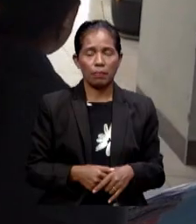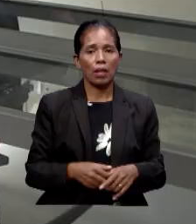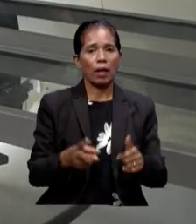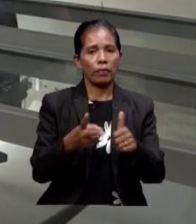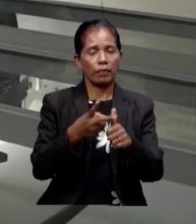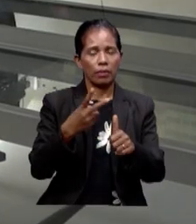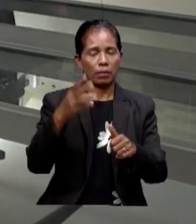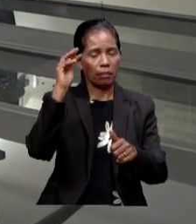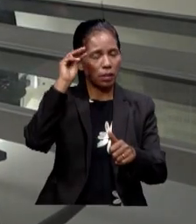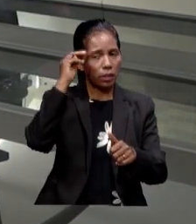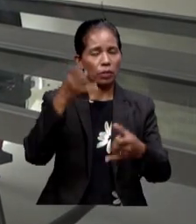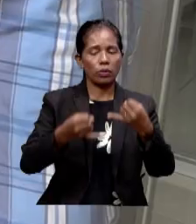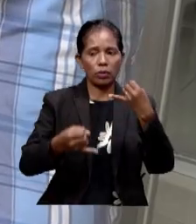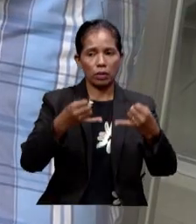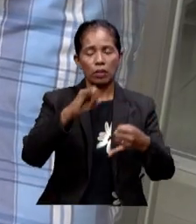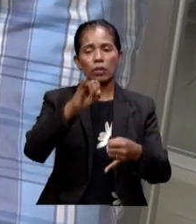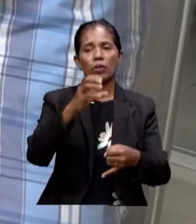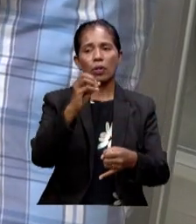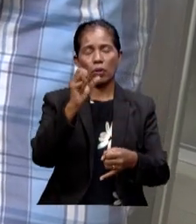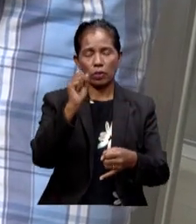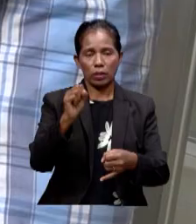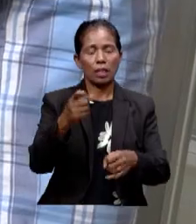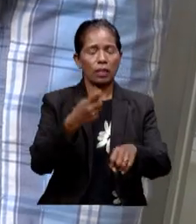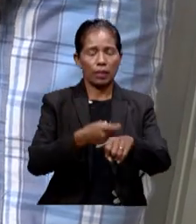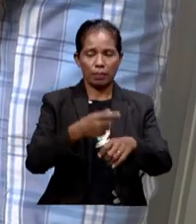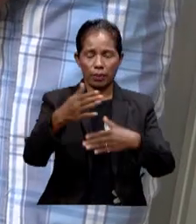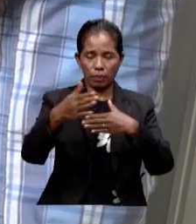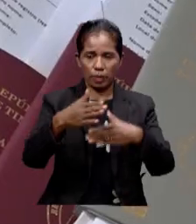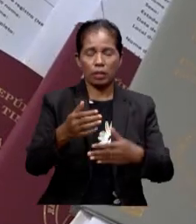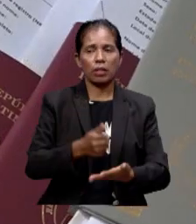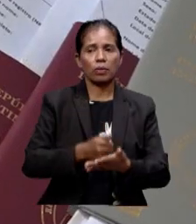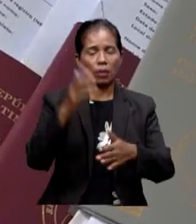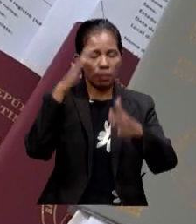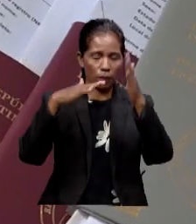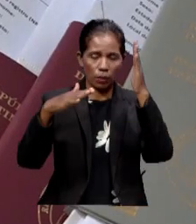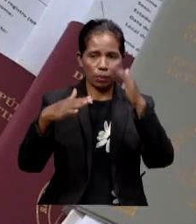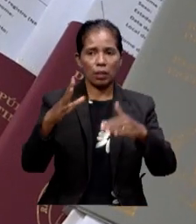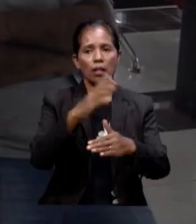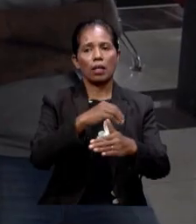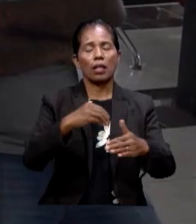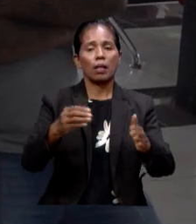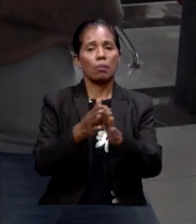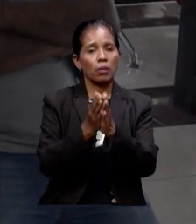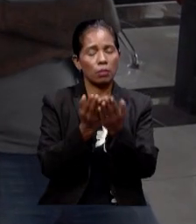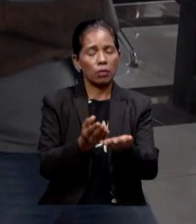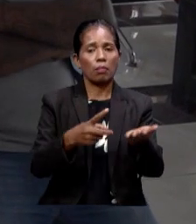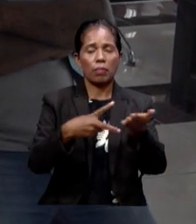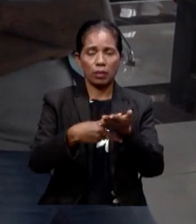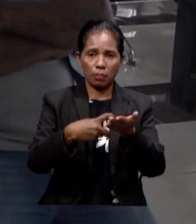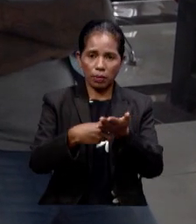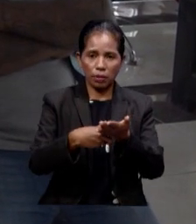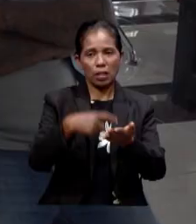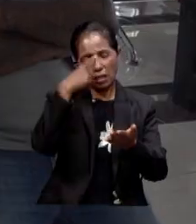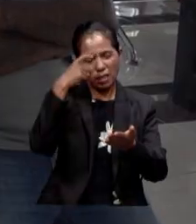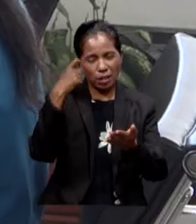Vice-ministro de Justiça José Edmundo Caetano promete e a tempo para que se resolve o problema caderneta passaporte, NB menos, também para dar